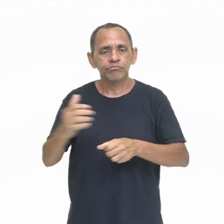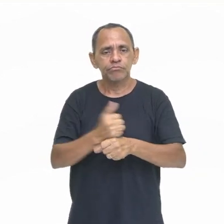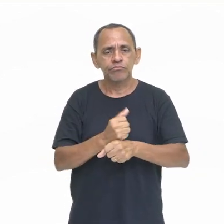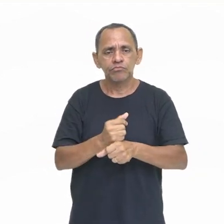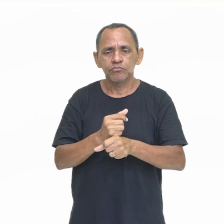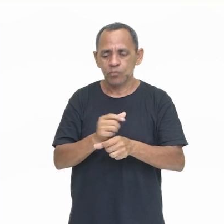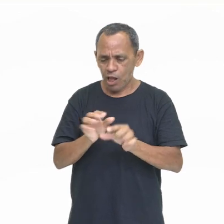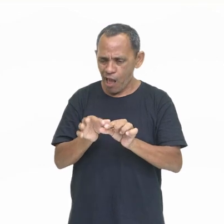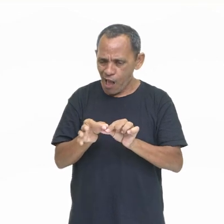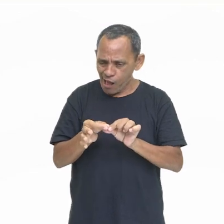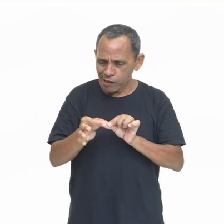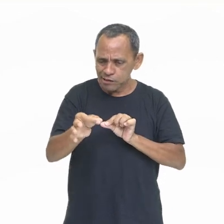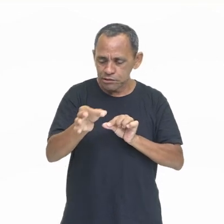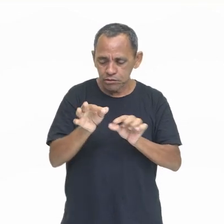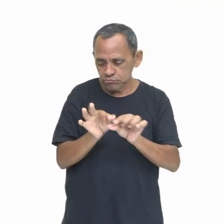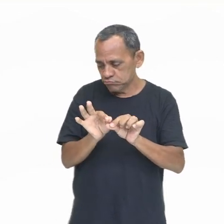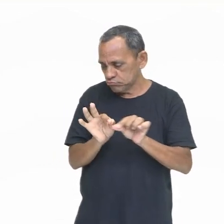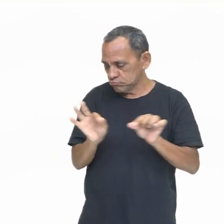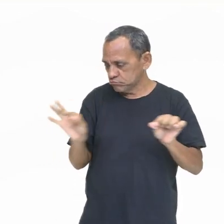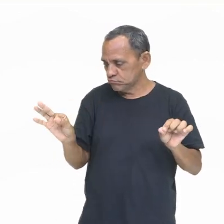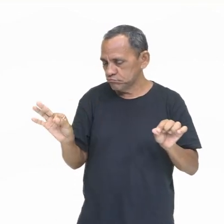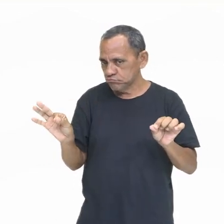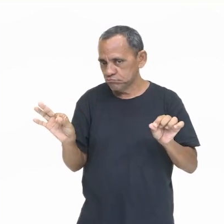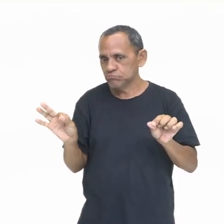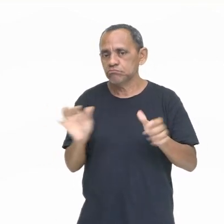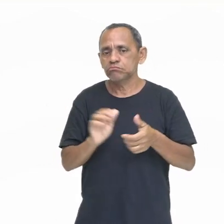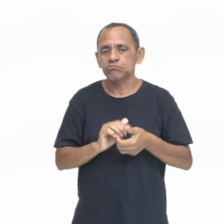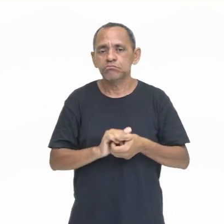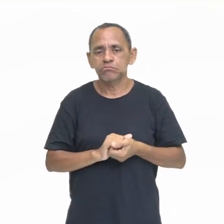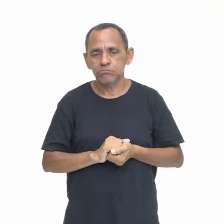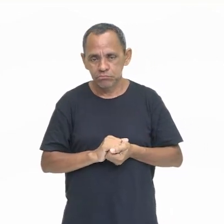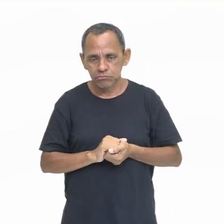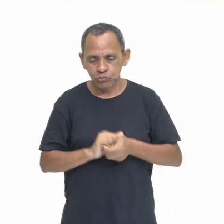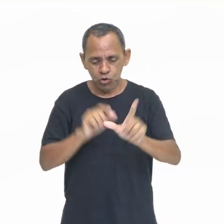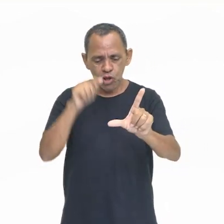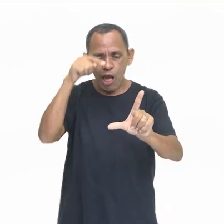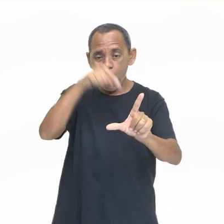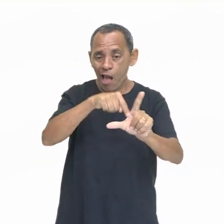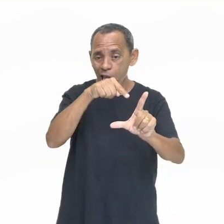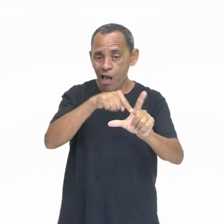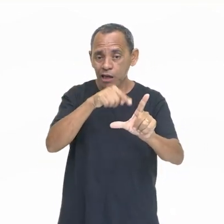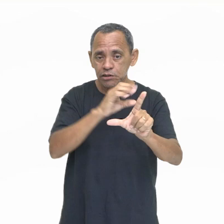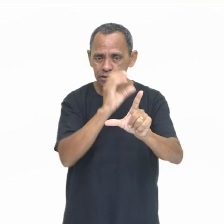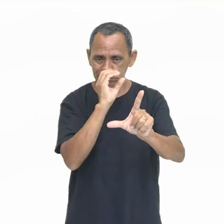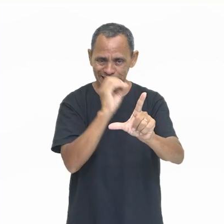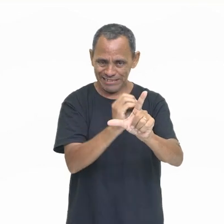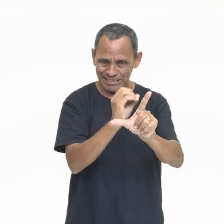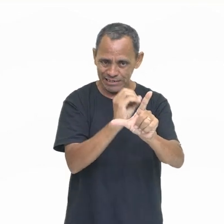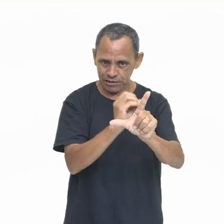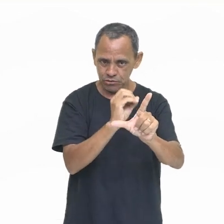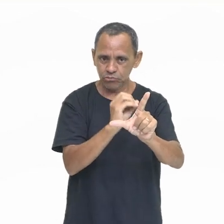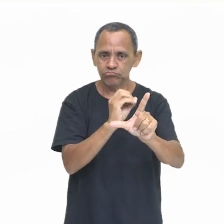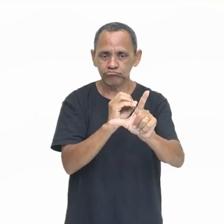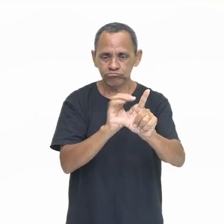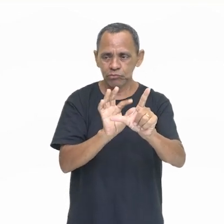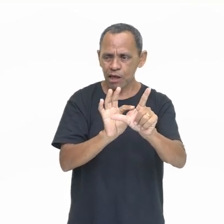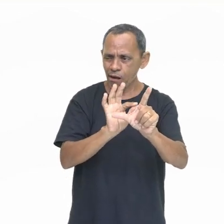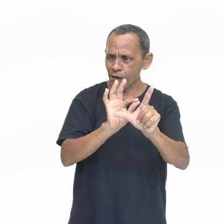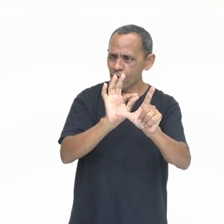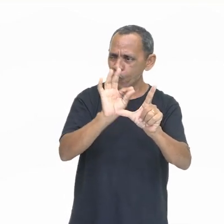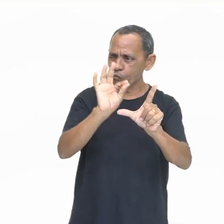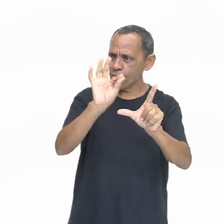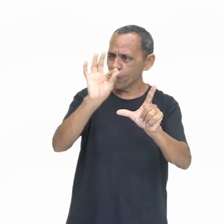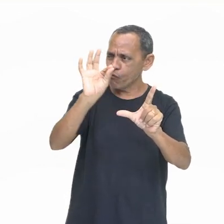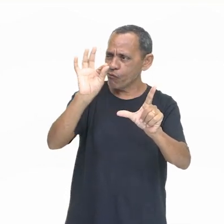distância horizontal do ponto de lançamento até o ponto onde a bola atinge a altura máxima. Pessoal, ele está falando